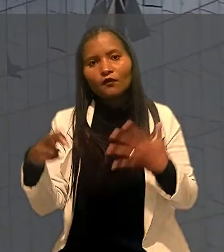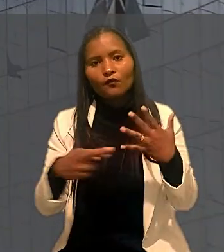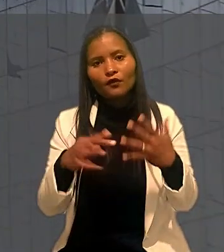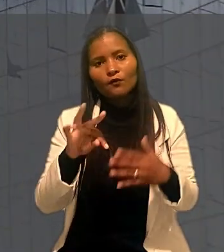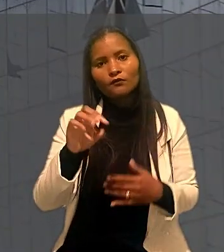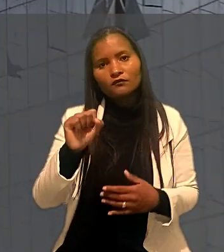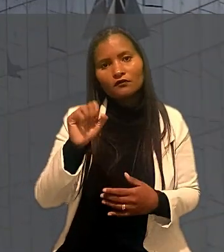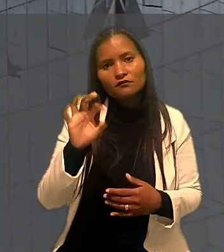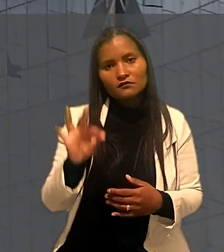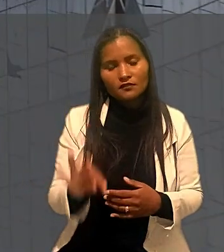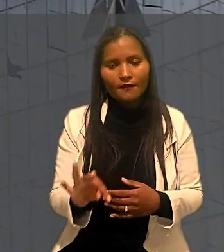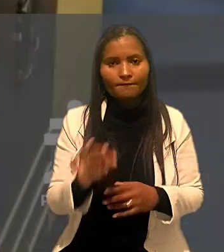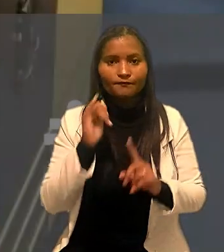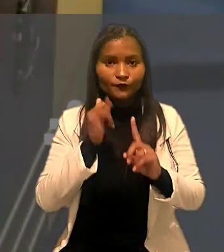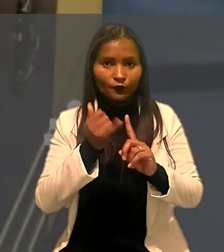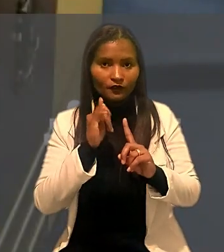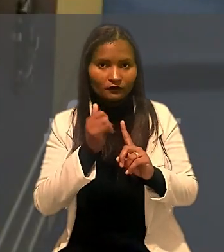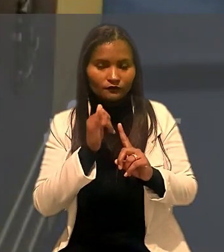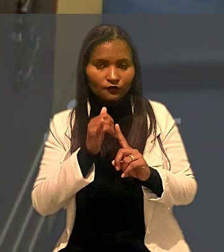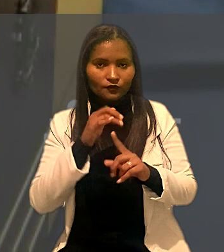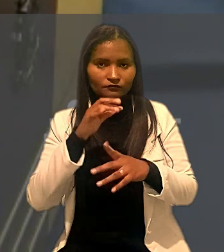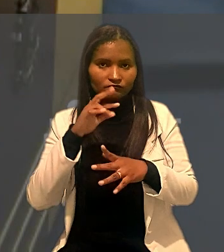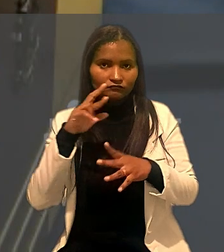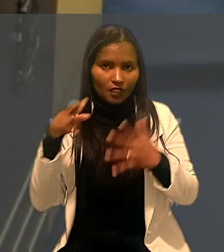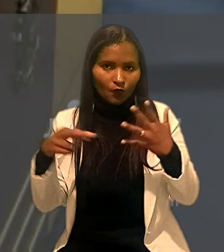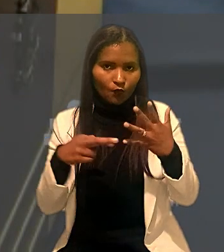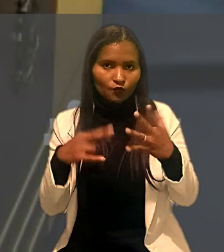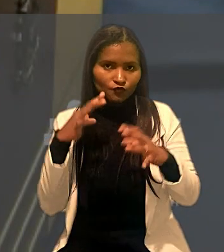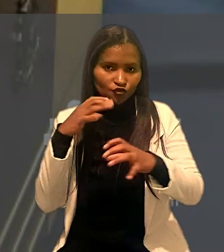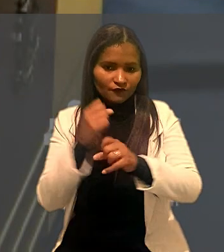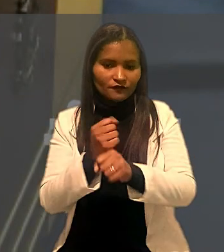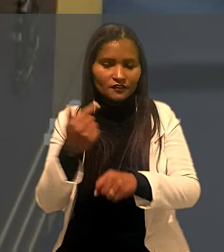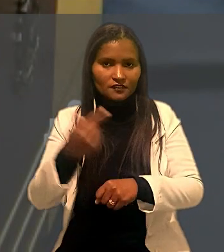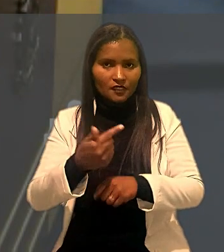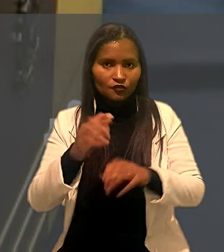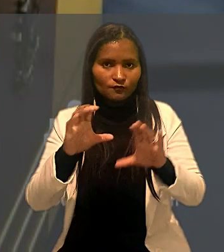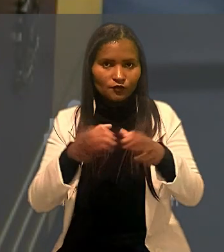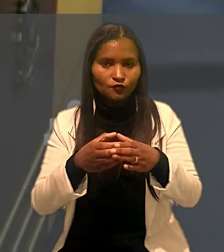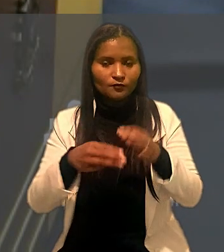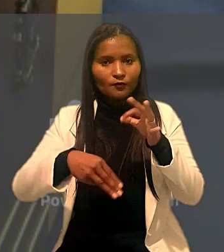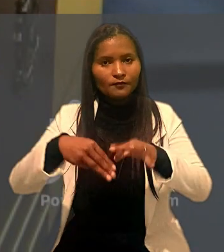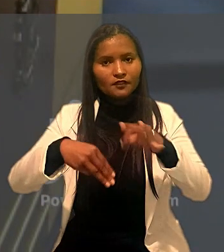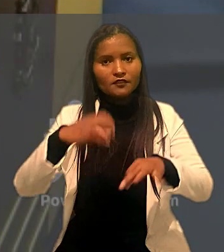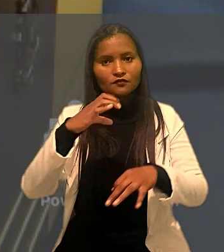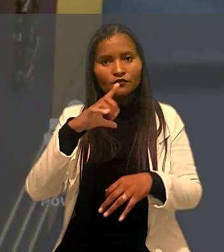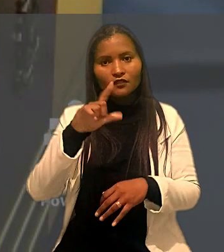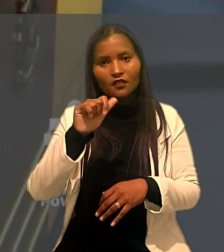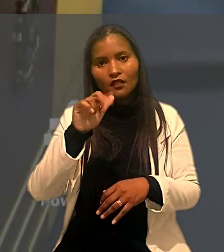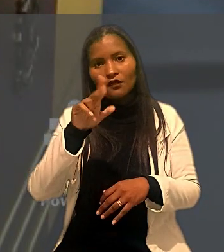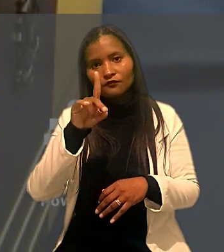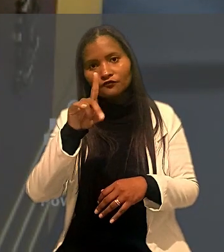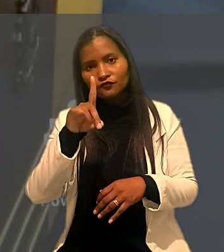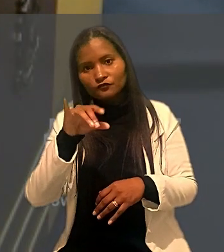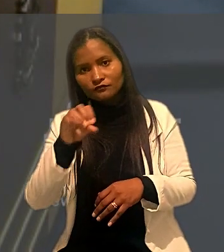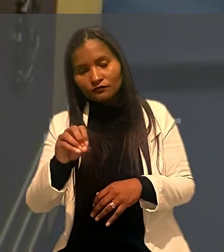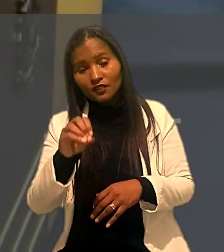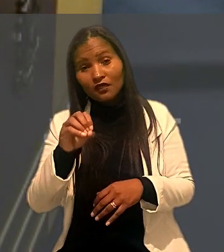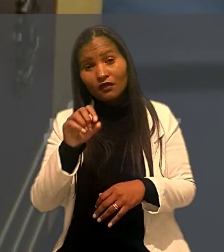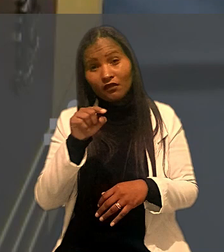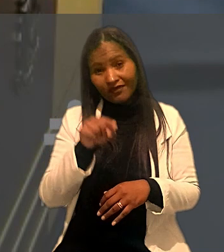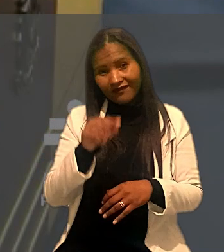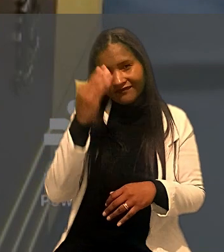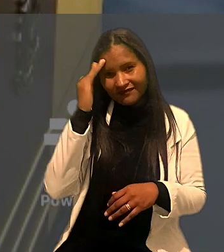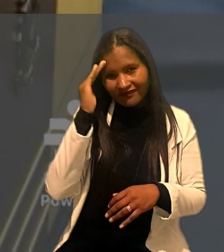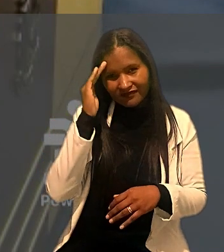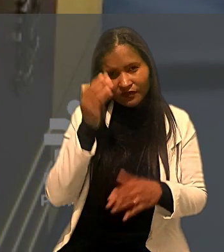então, recorreu ao TST. O relator do recurso de revista na 7ª turma foi o ministro Cláudio Brandão. Ele entendeu que